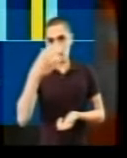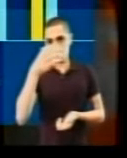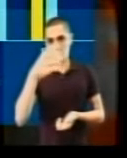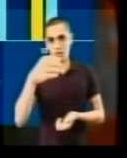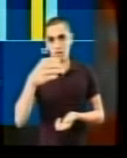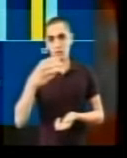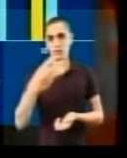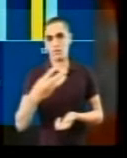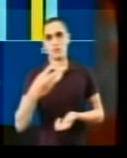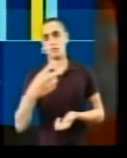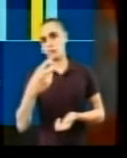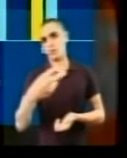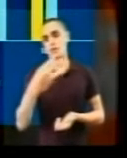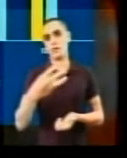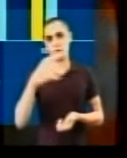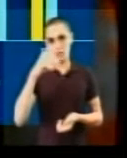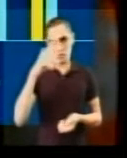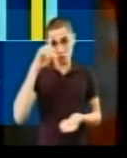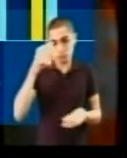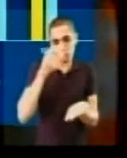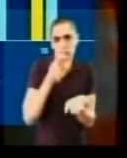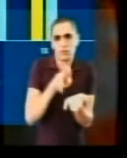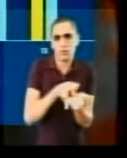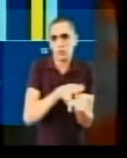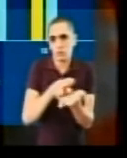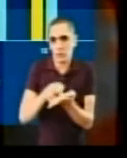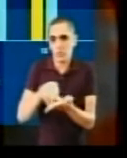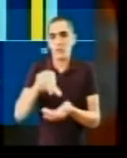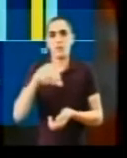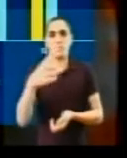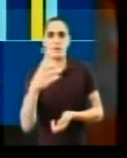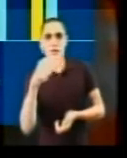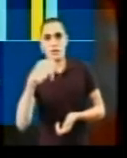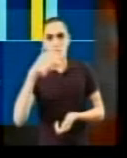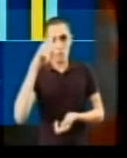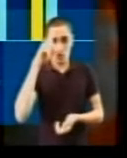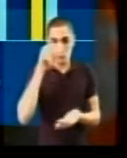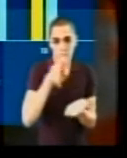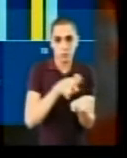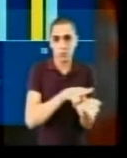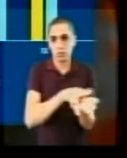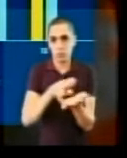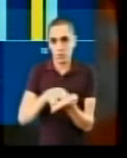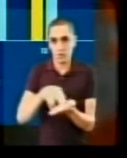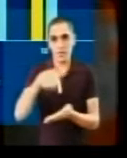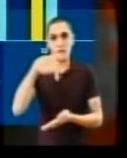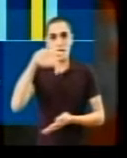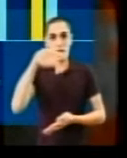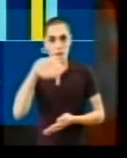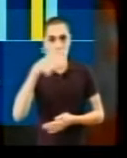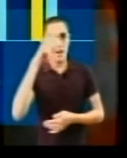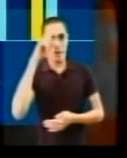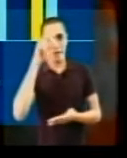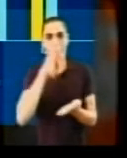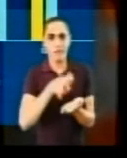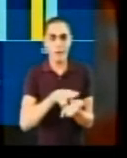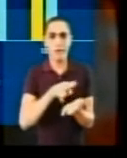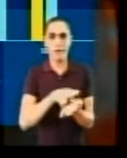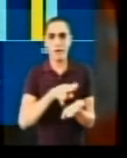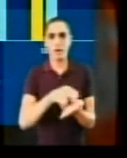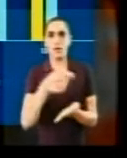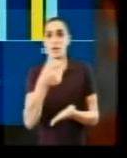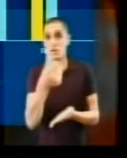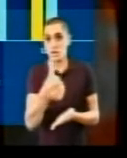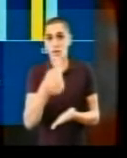dias internados. 9 dias internados. 7 e 6 dias internados os